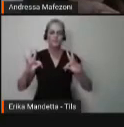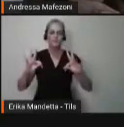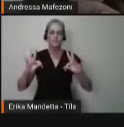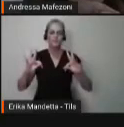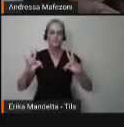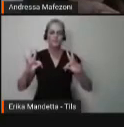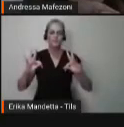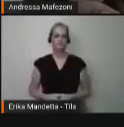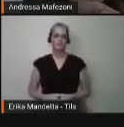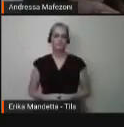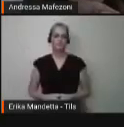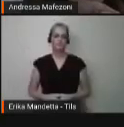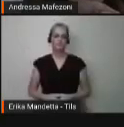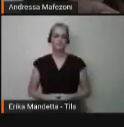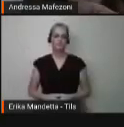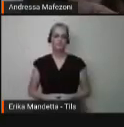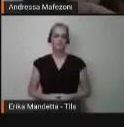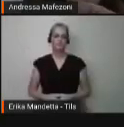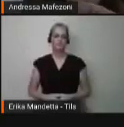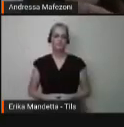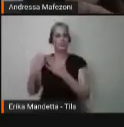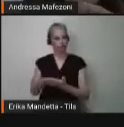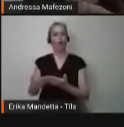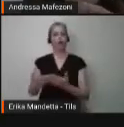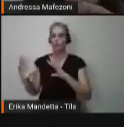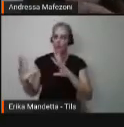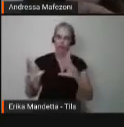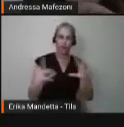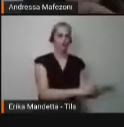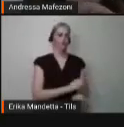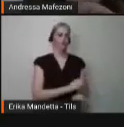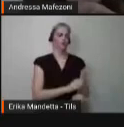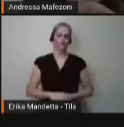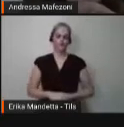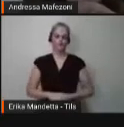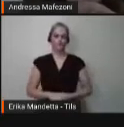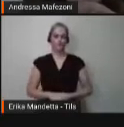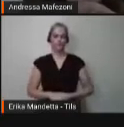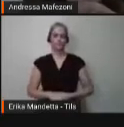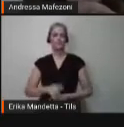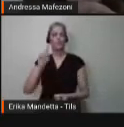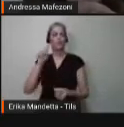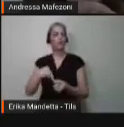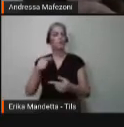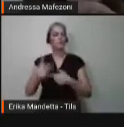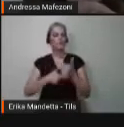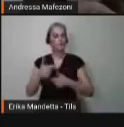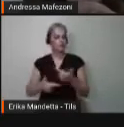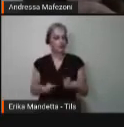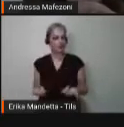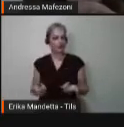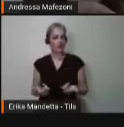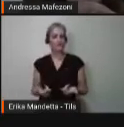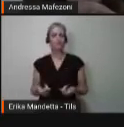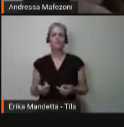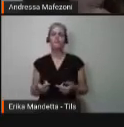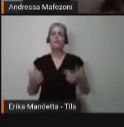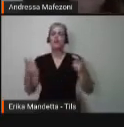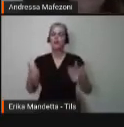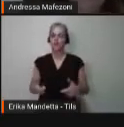E aí, o objetivo desse trabalho, que é desenvolvido no município de Santa Maria por